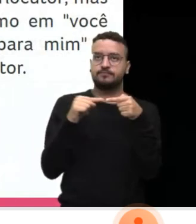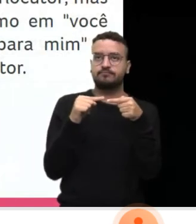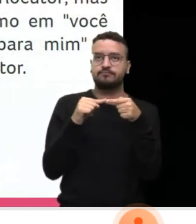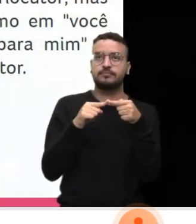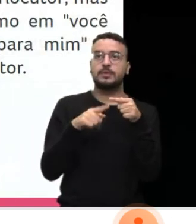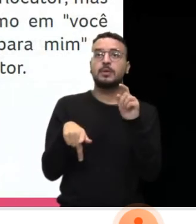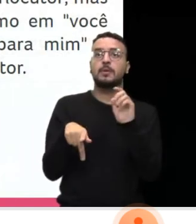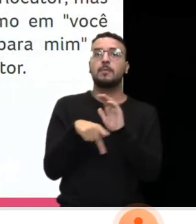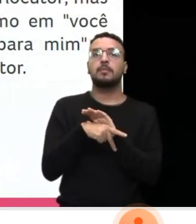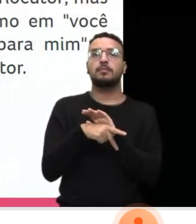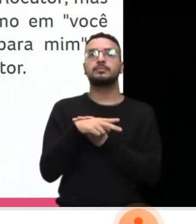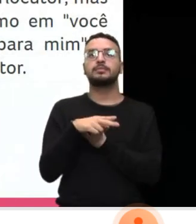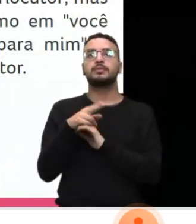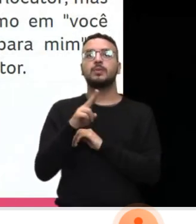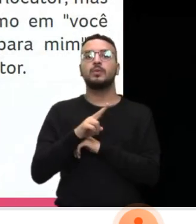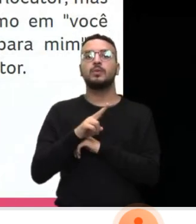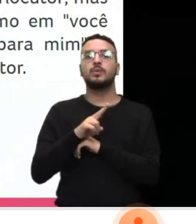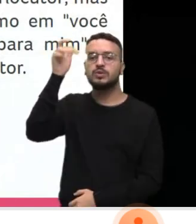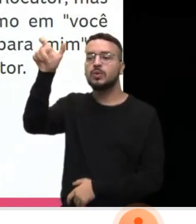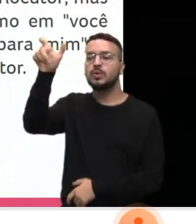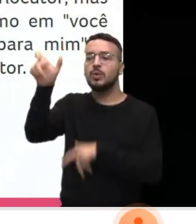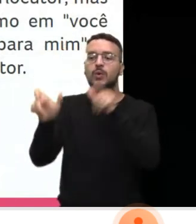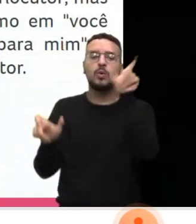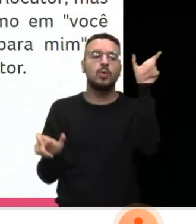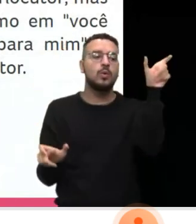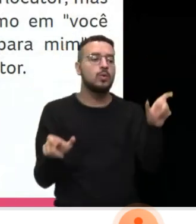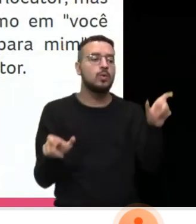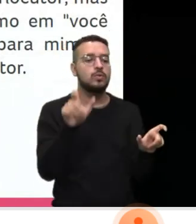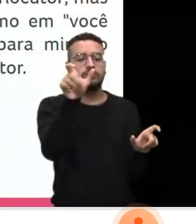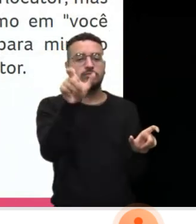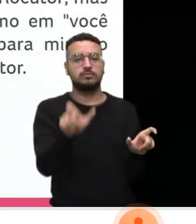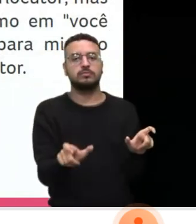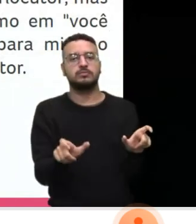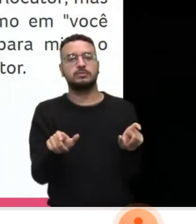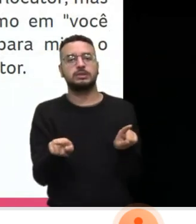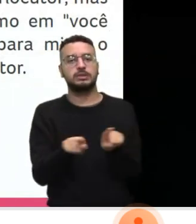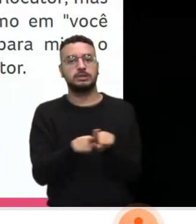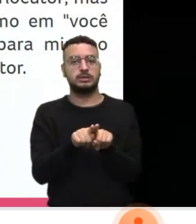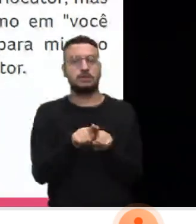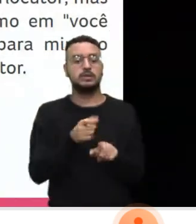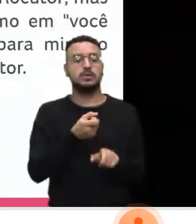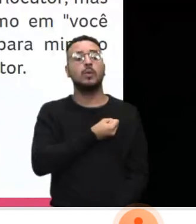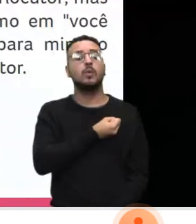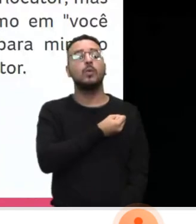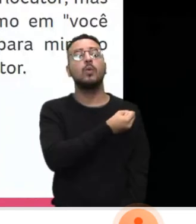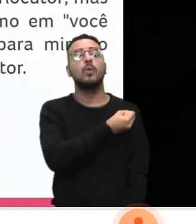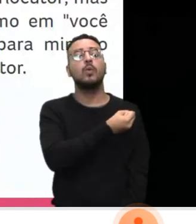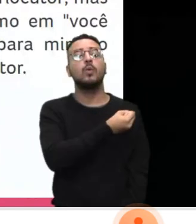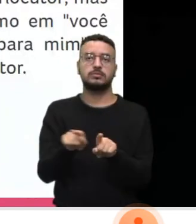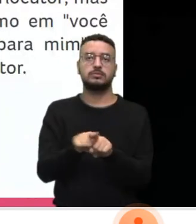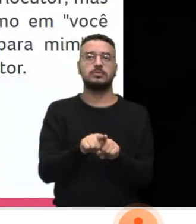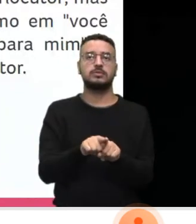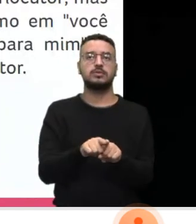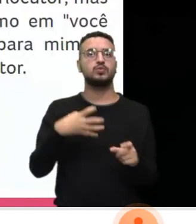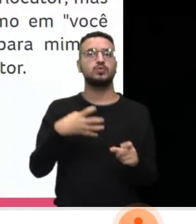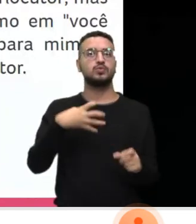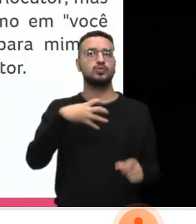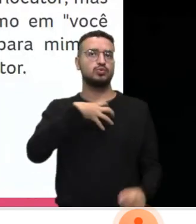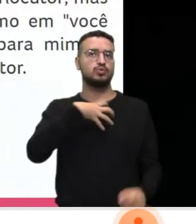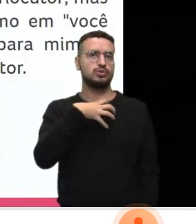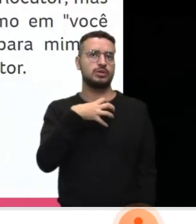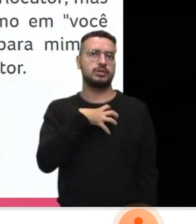flexionar conforme a pessoa, o número e o aspecto. Então, deixa